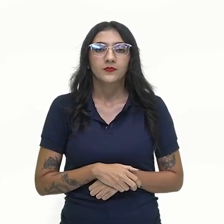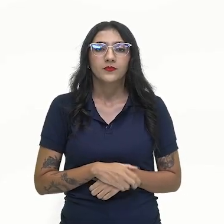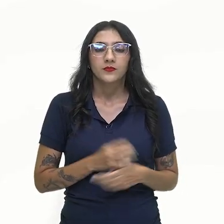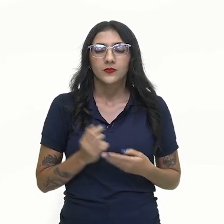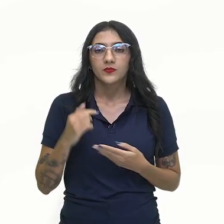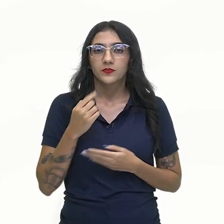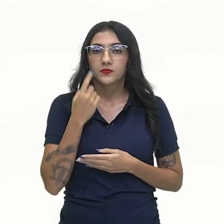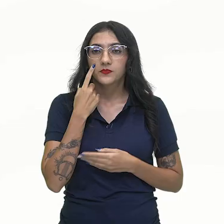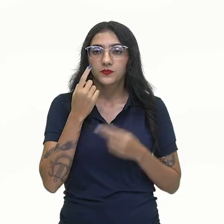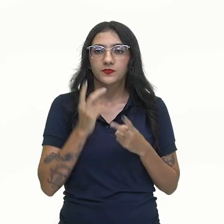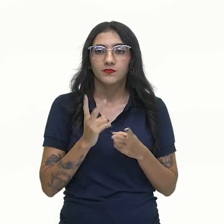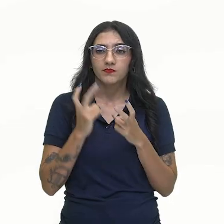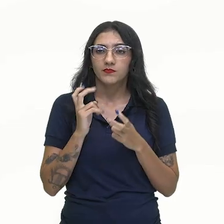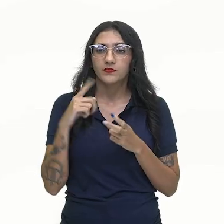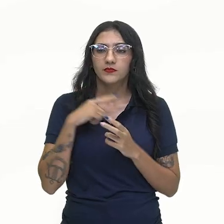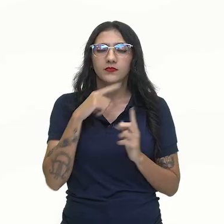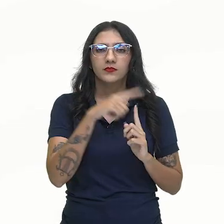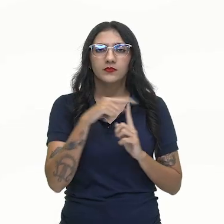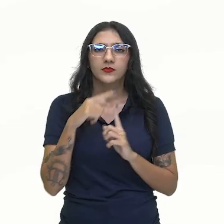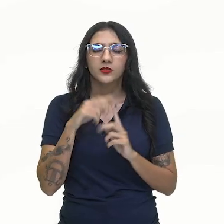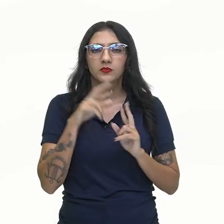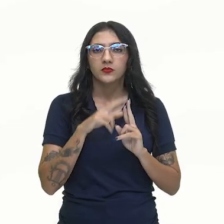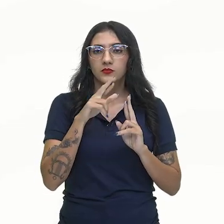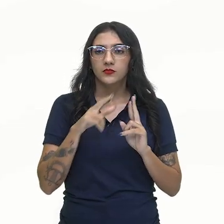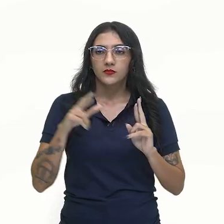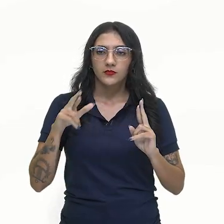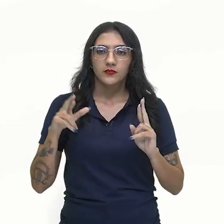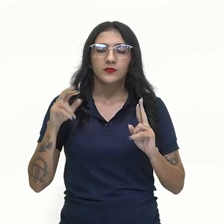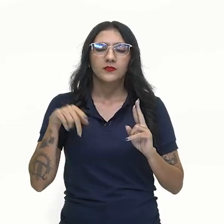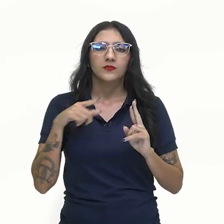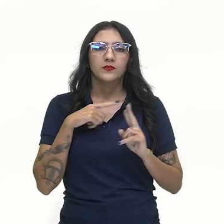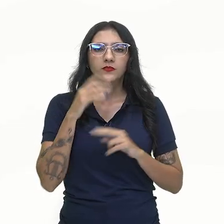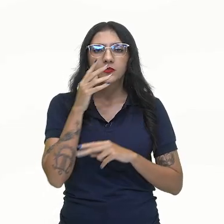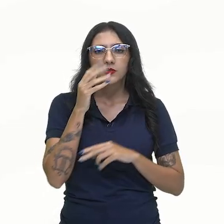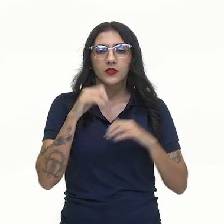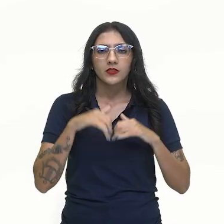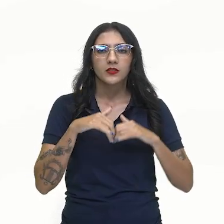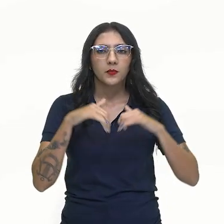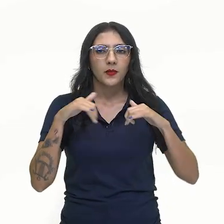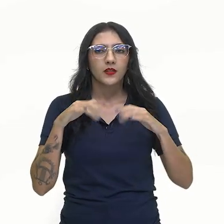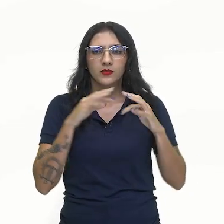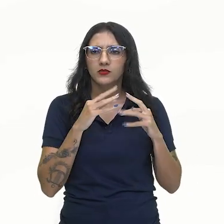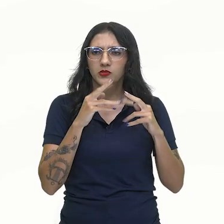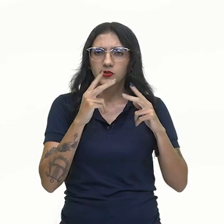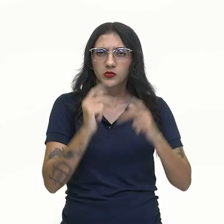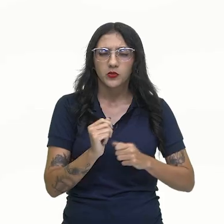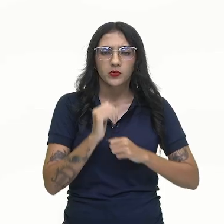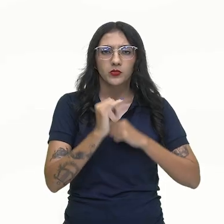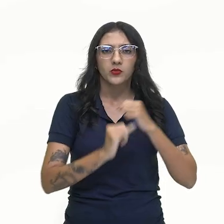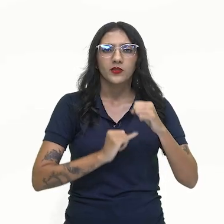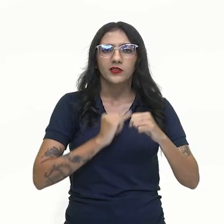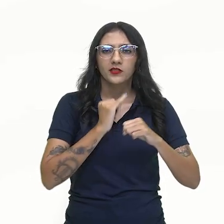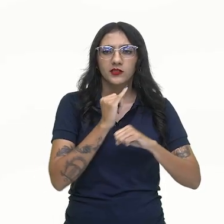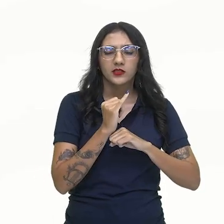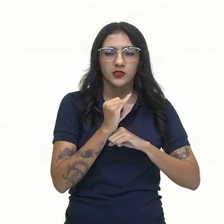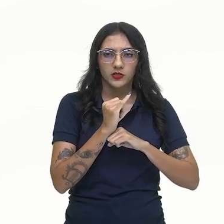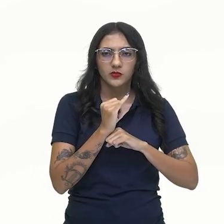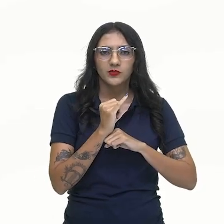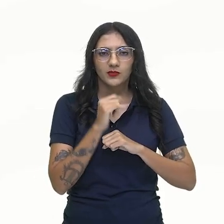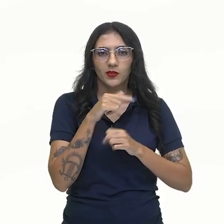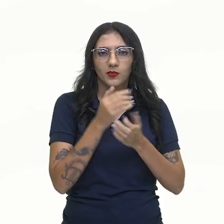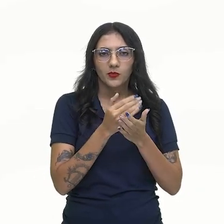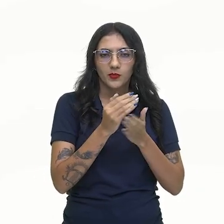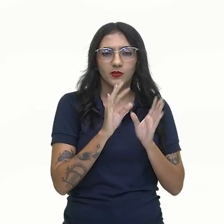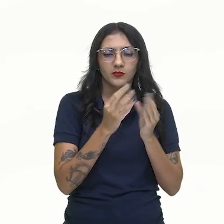que nesse tipo de reação ocorre a separação de todos os íons, né, esses íons aí